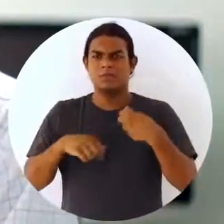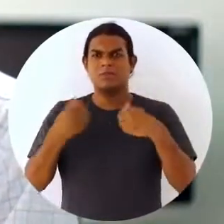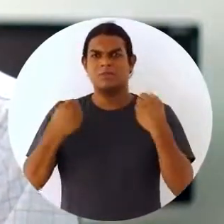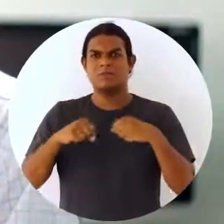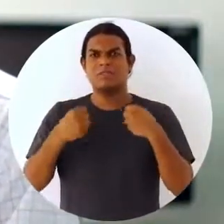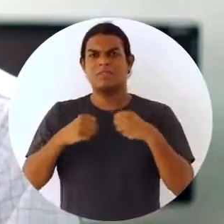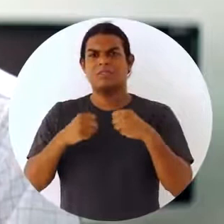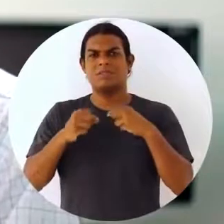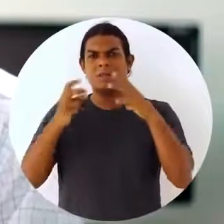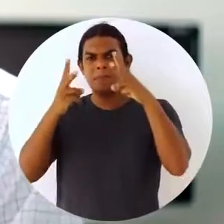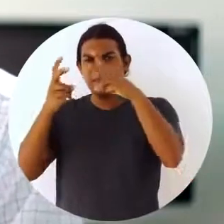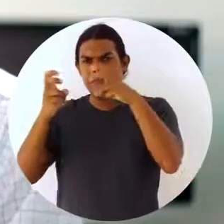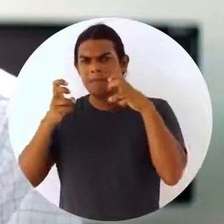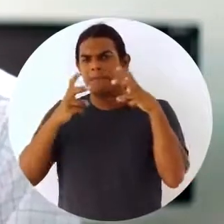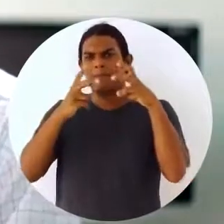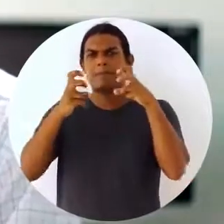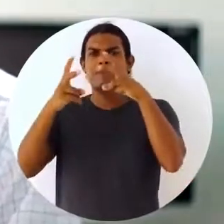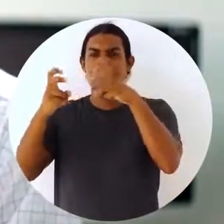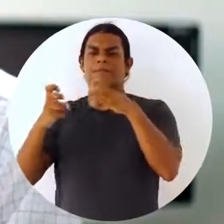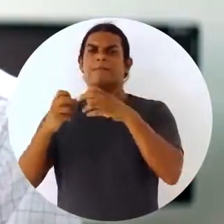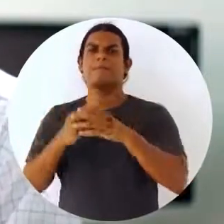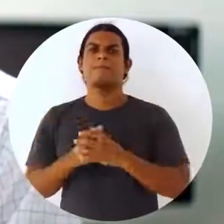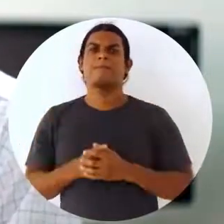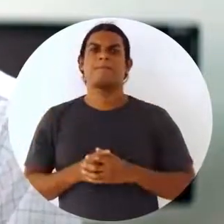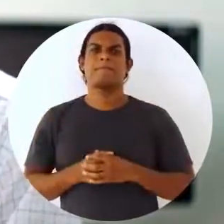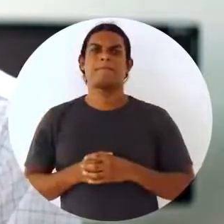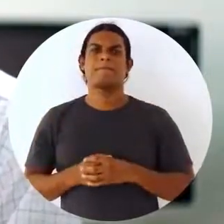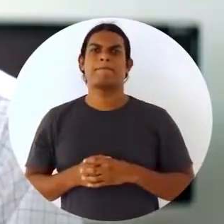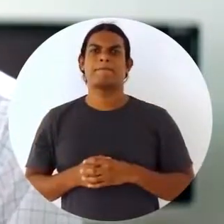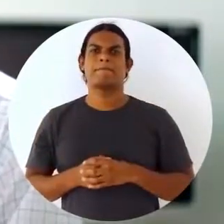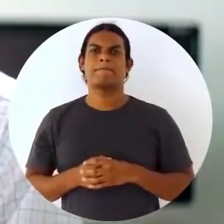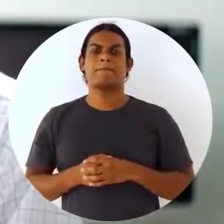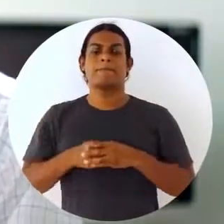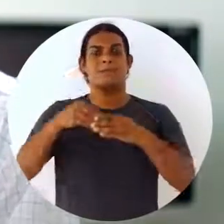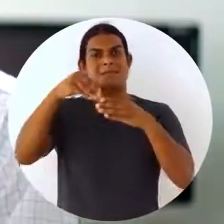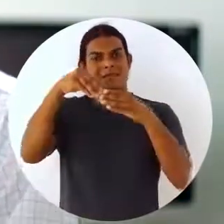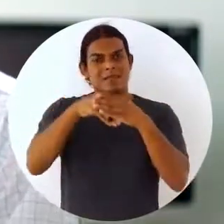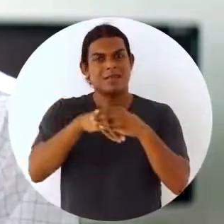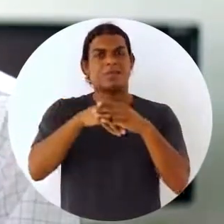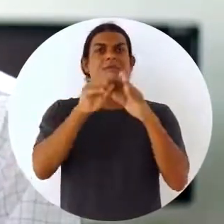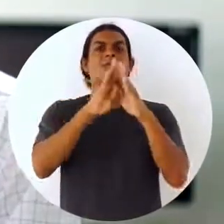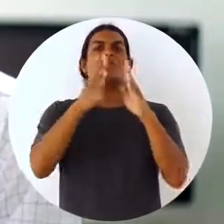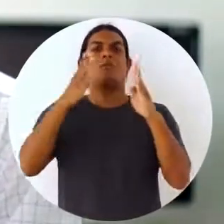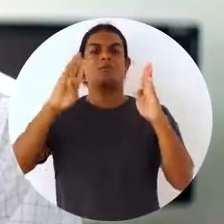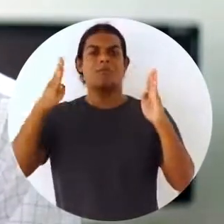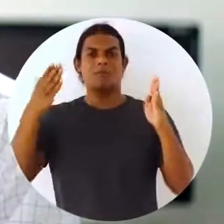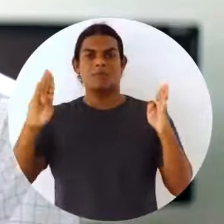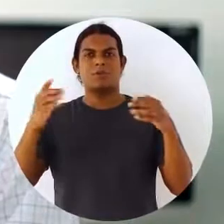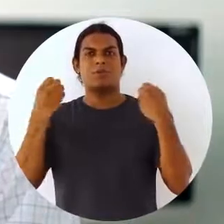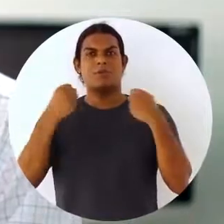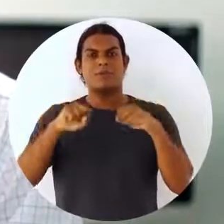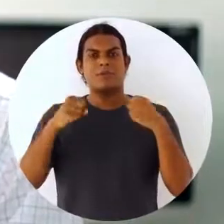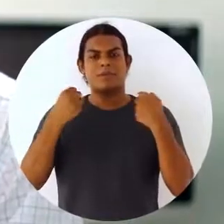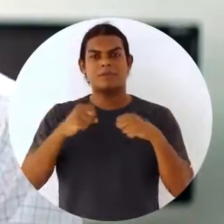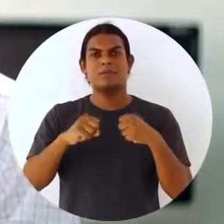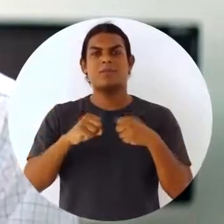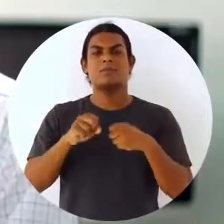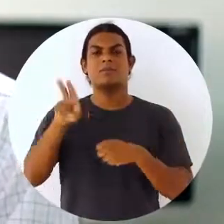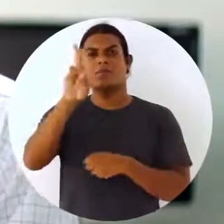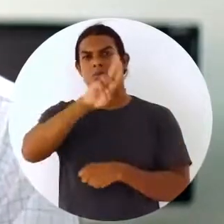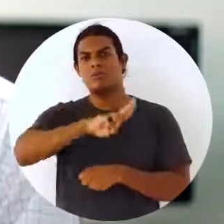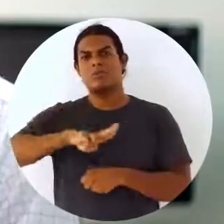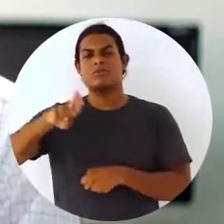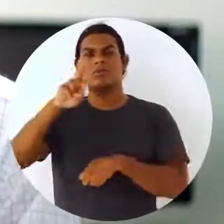ser identificado, incorporado e também faz parte da tarefa dentro da biblioteca. Eu preciso ter o sistema que vai